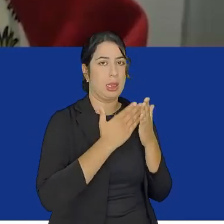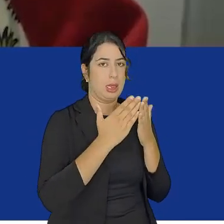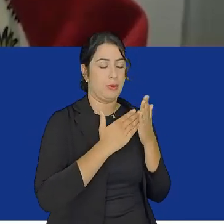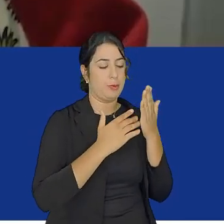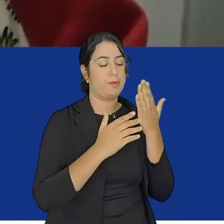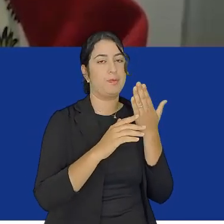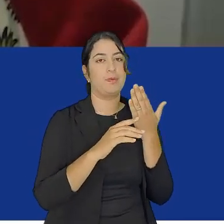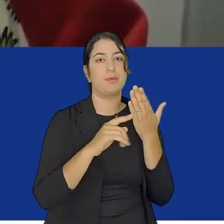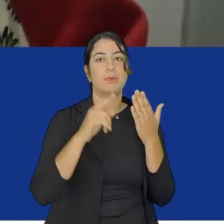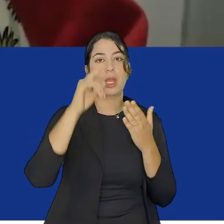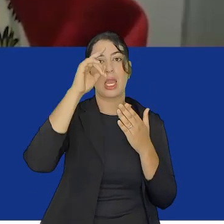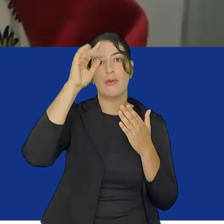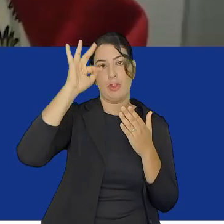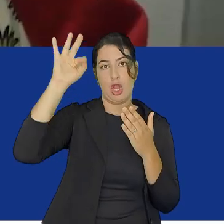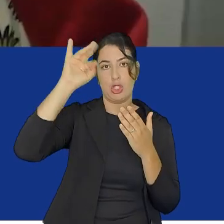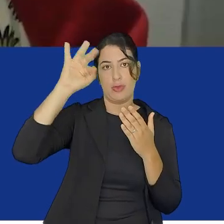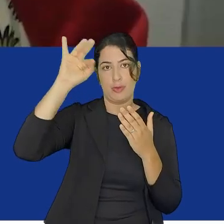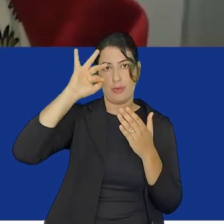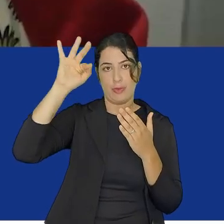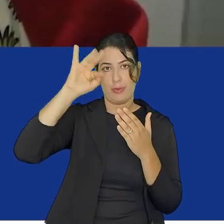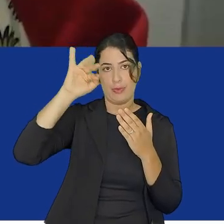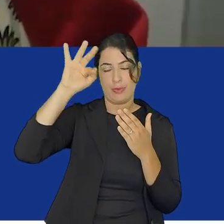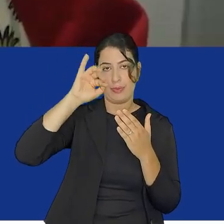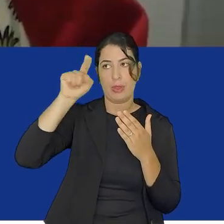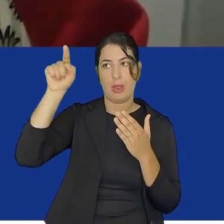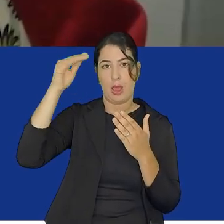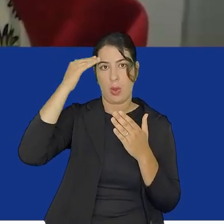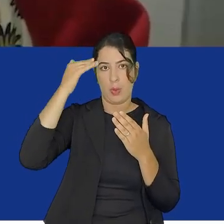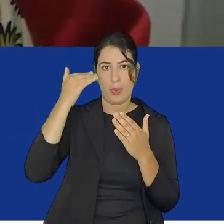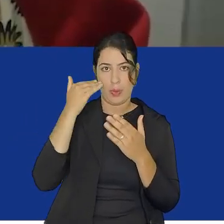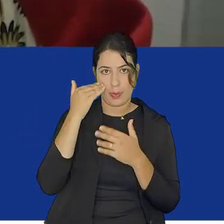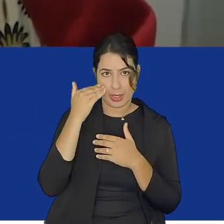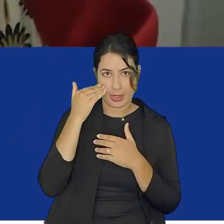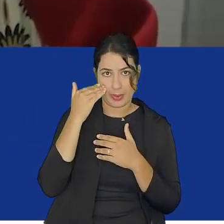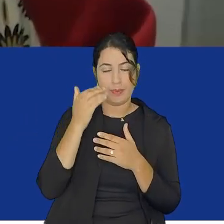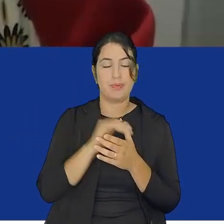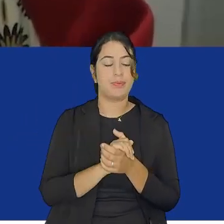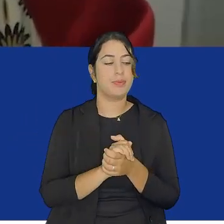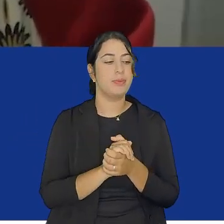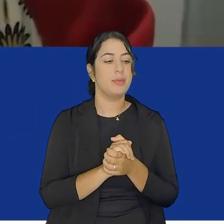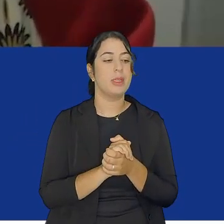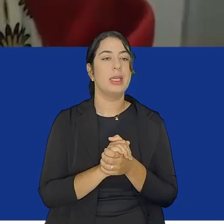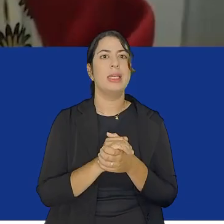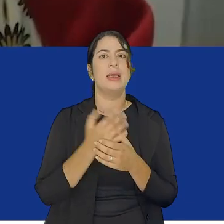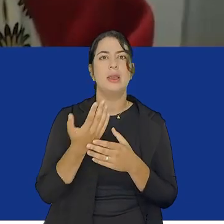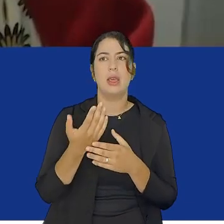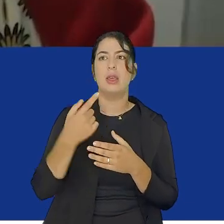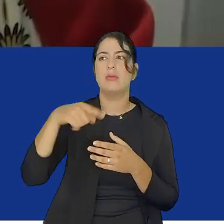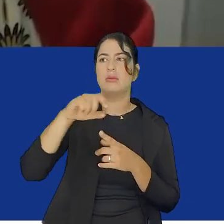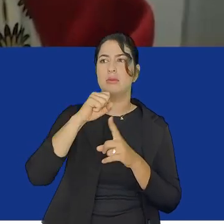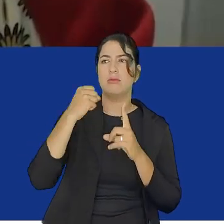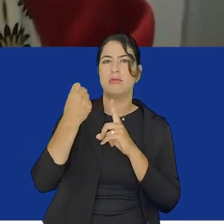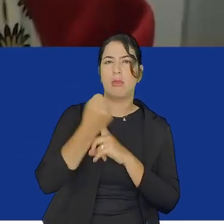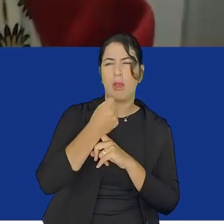que é um filósofo sul-coreano, uma referência muito significativa hoje para a leitura da nossa sociedade,